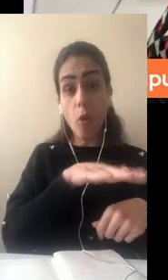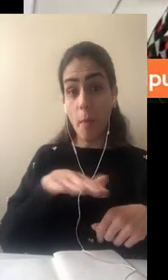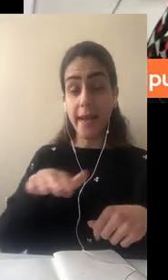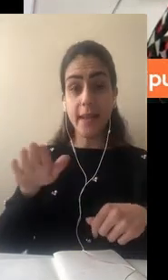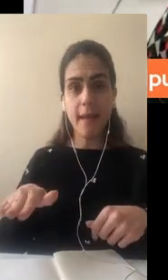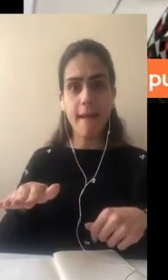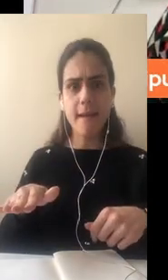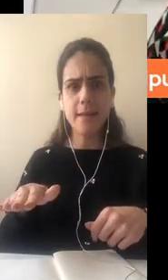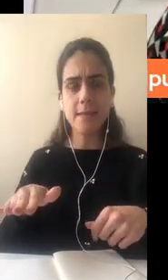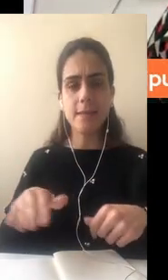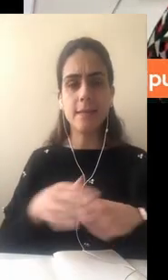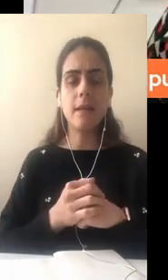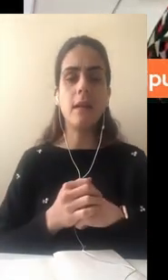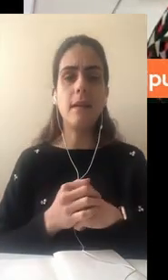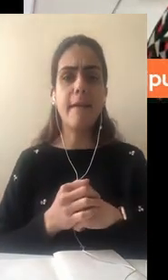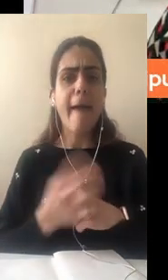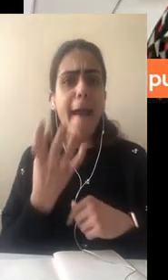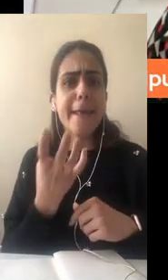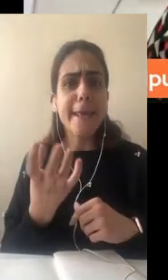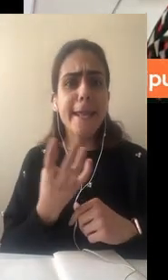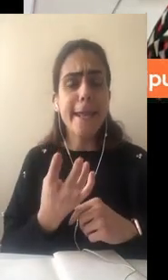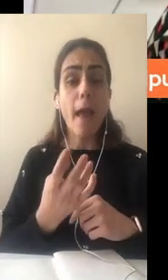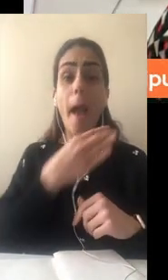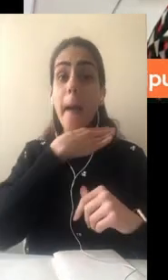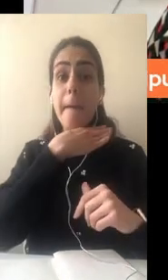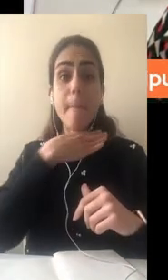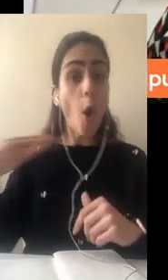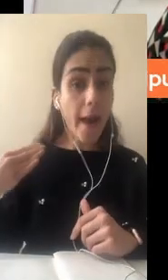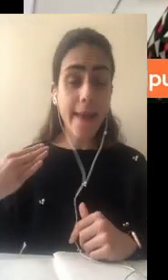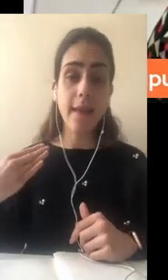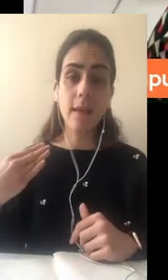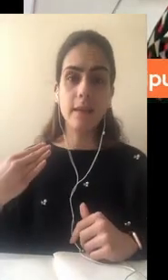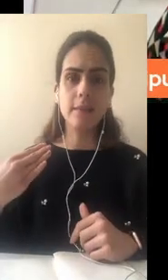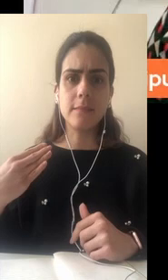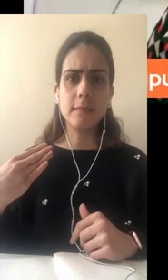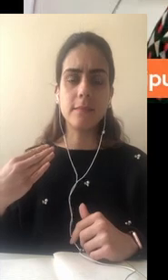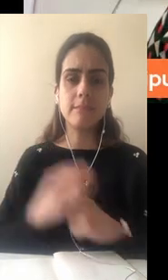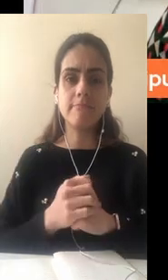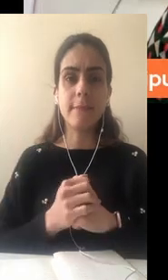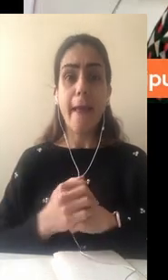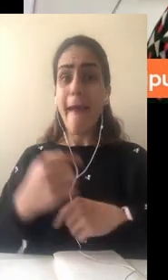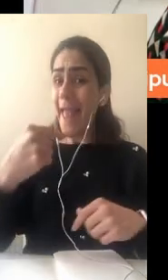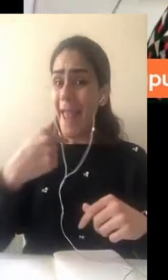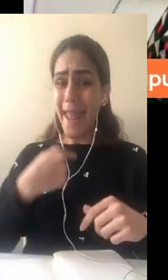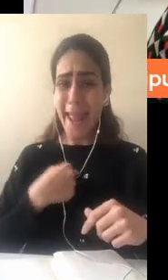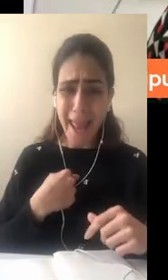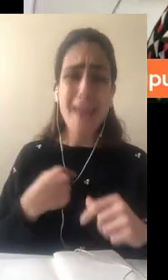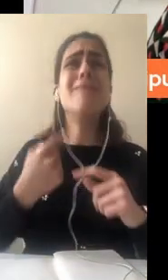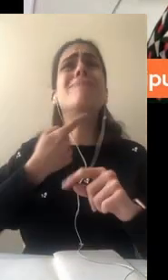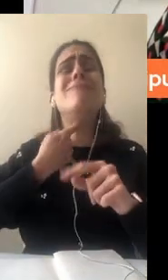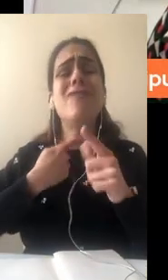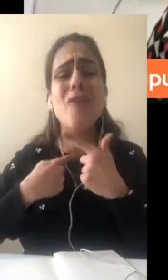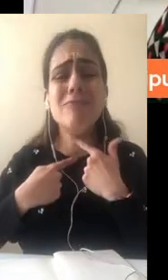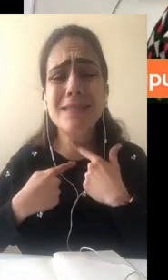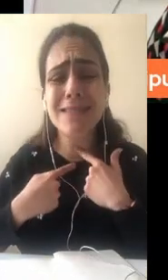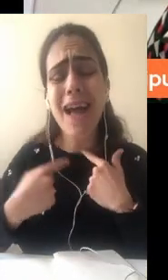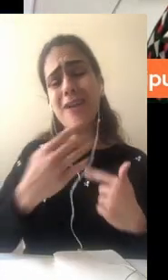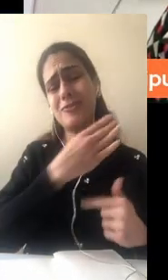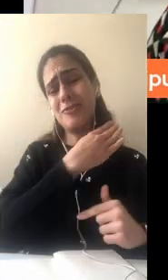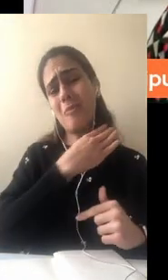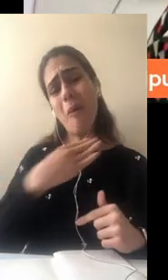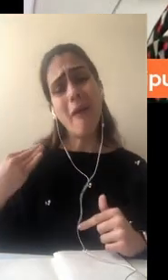na sessão: eu acordo e eu tenho pensamentos de morte, eu tenho desejo de morrer. Eu fiz